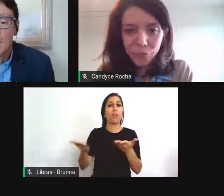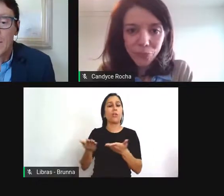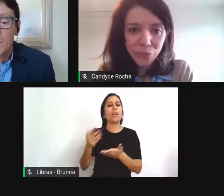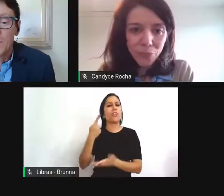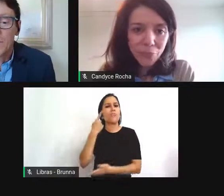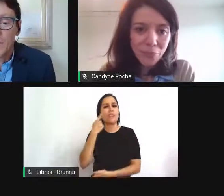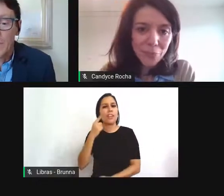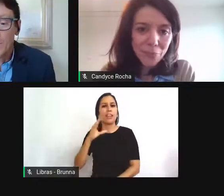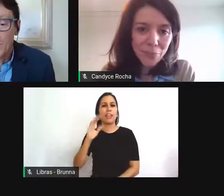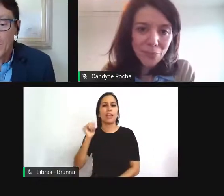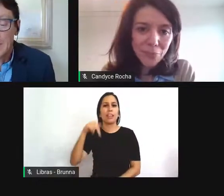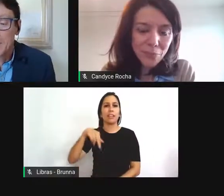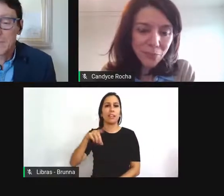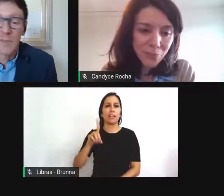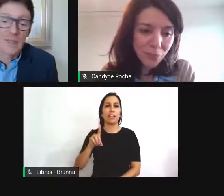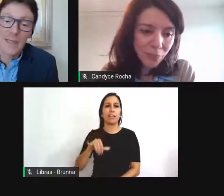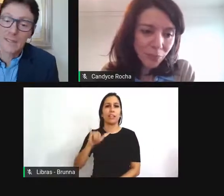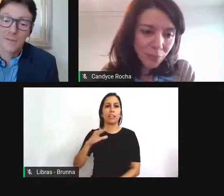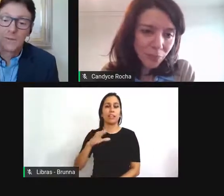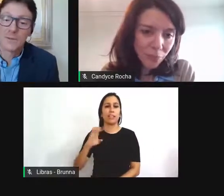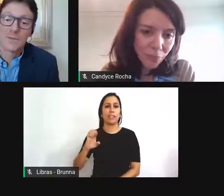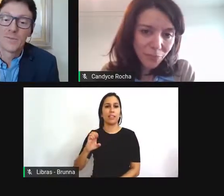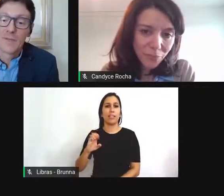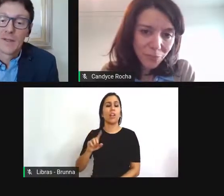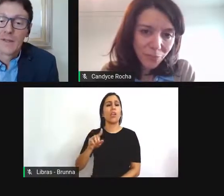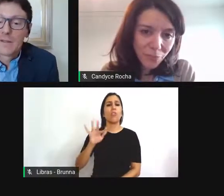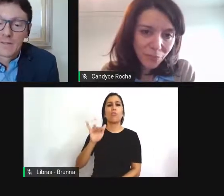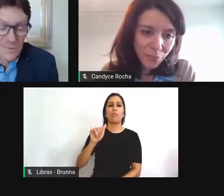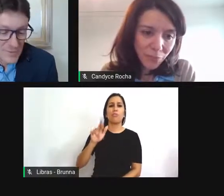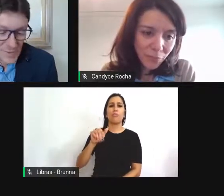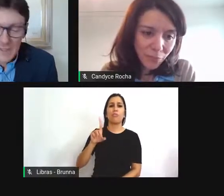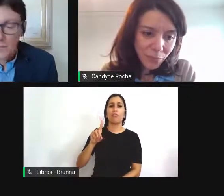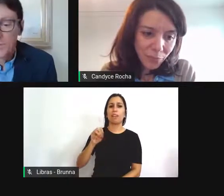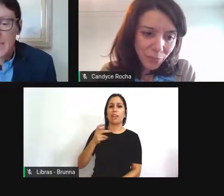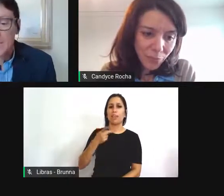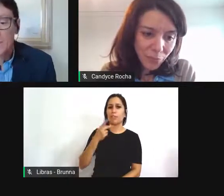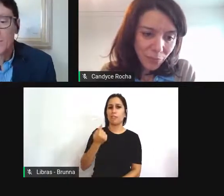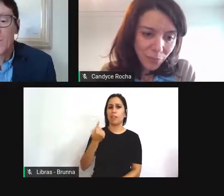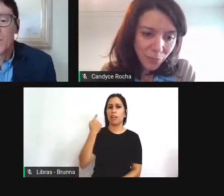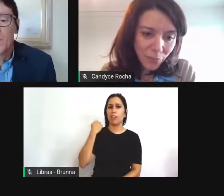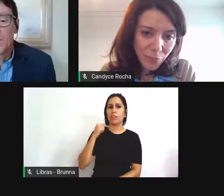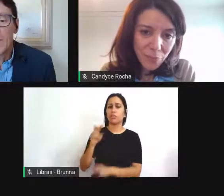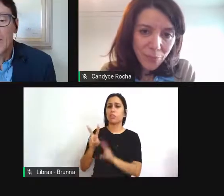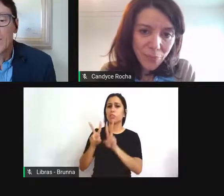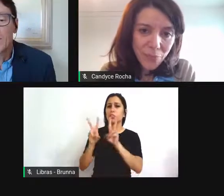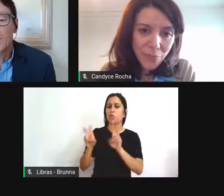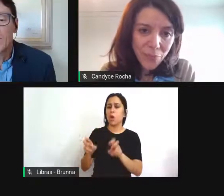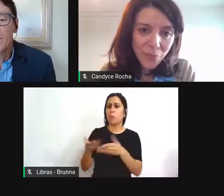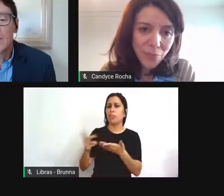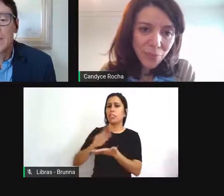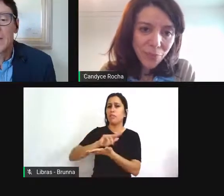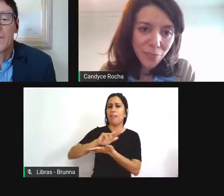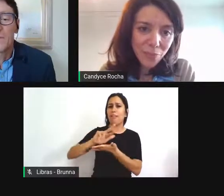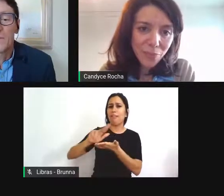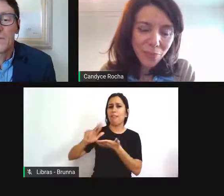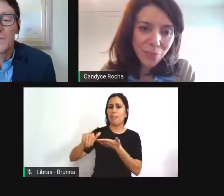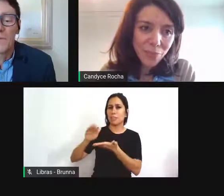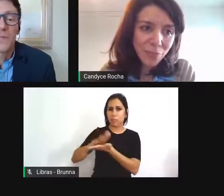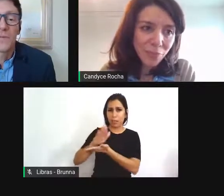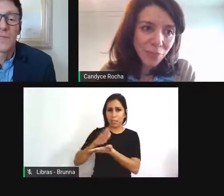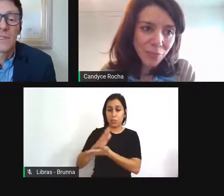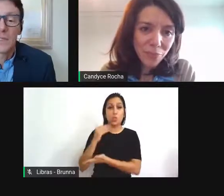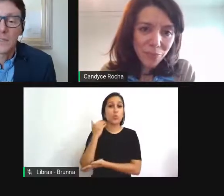mas eu queria ouvir da Candice, já que o Fernando mencionou essa possibilidade de diversas publicações no Banco Mundial.